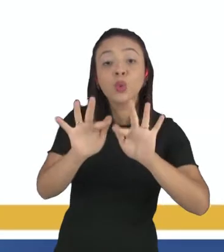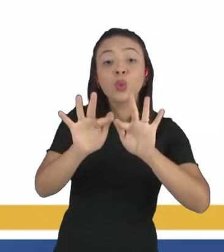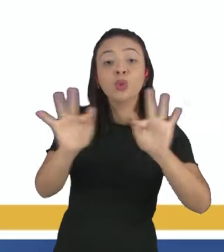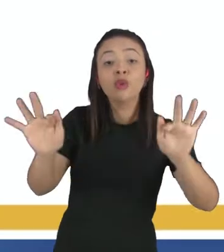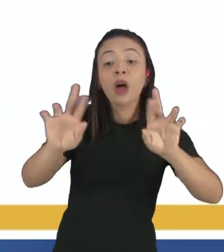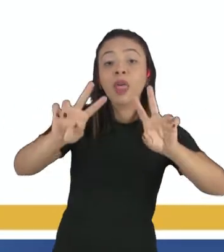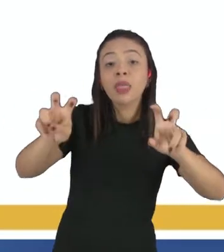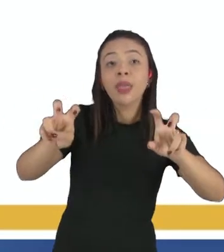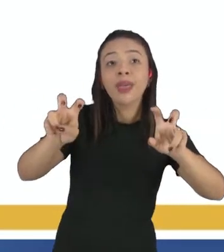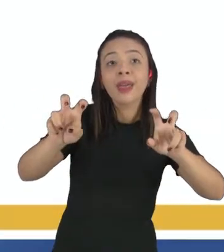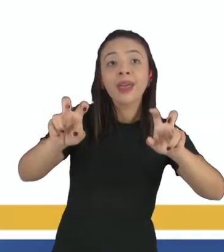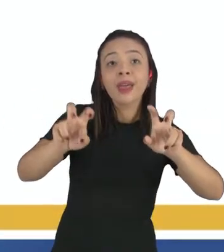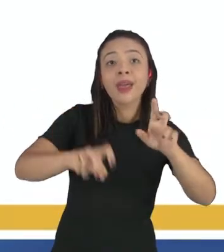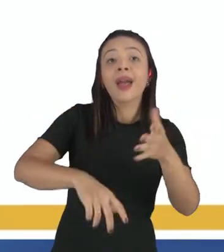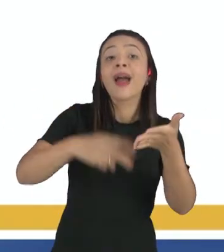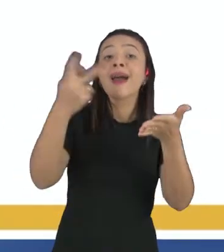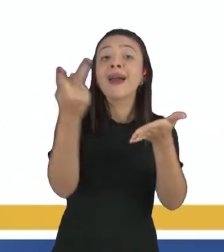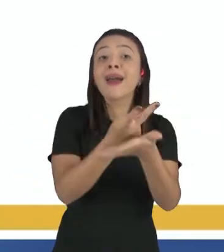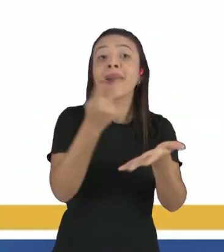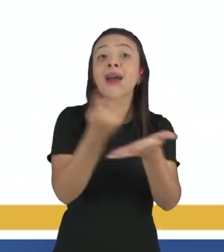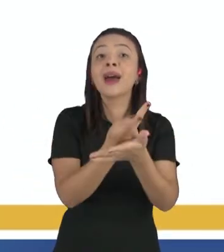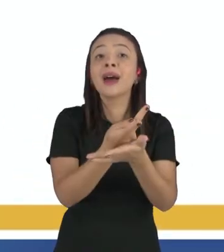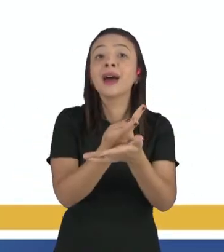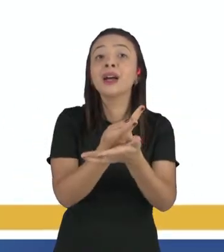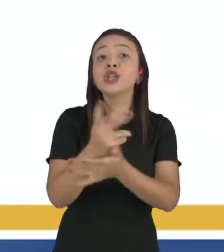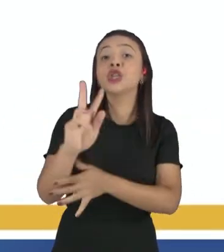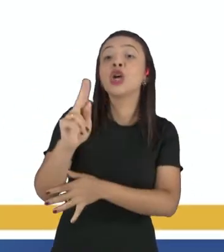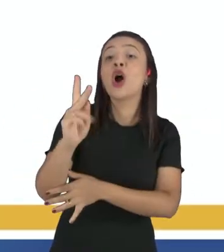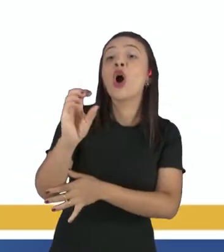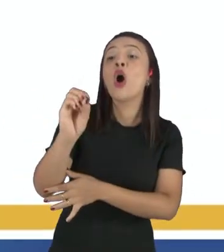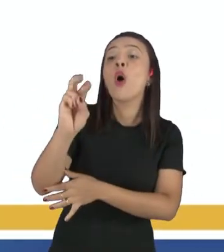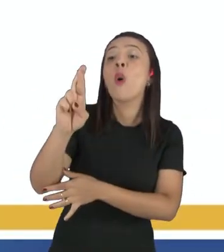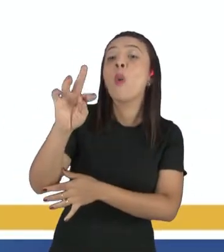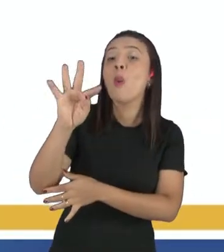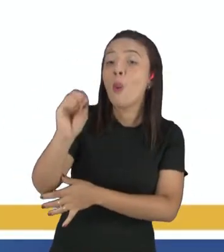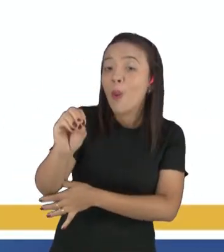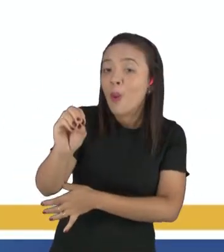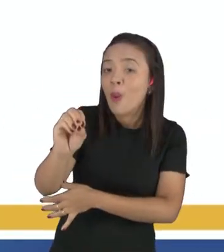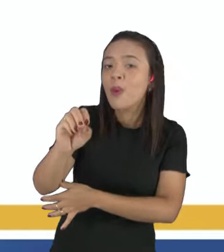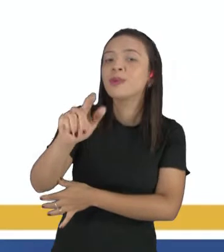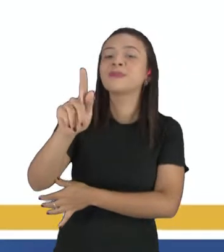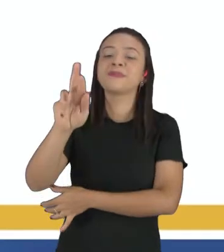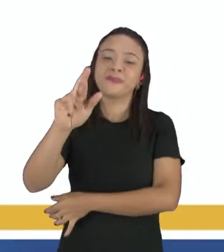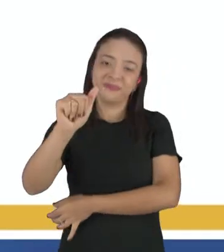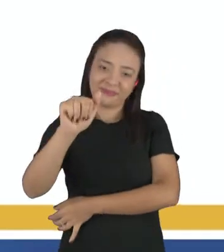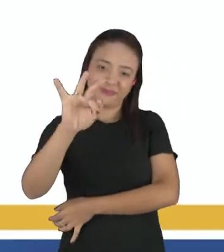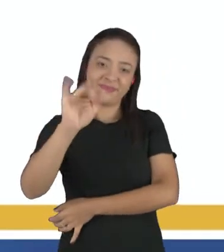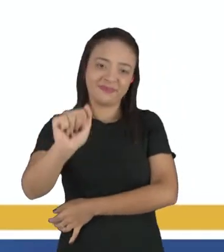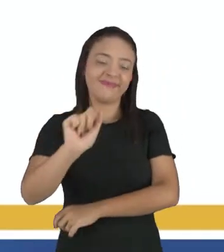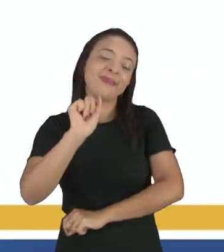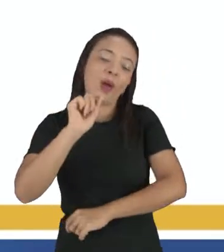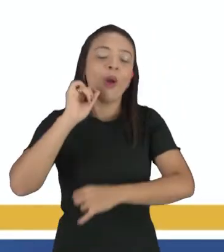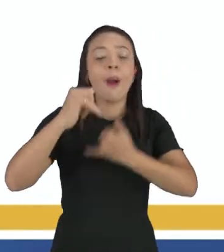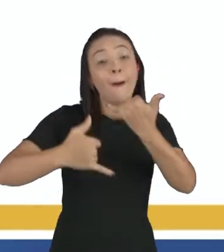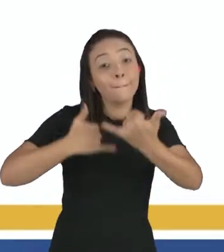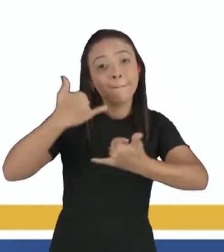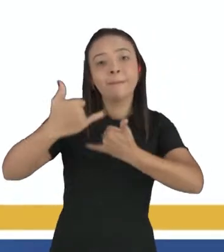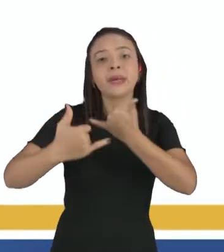tema da charge. Erros de ortografia. É uma